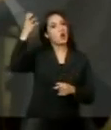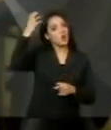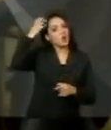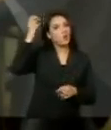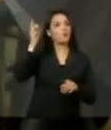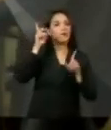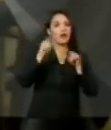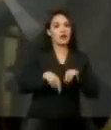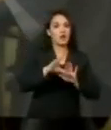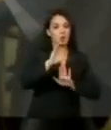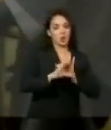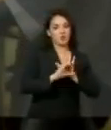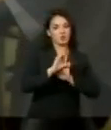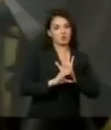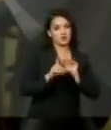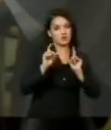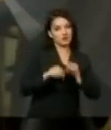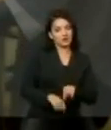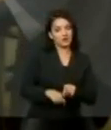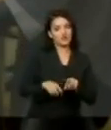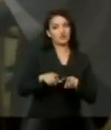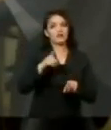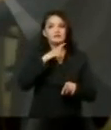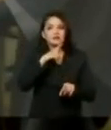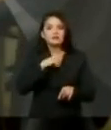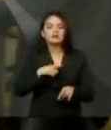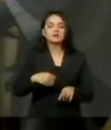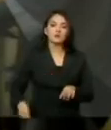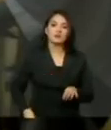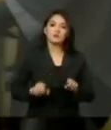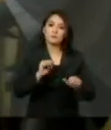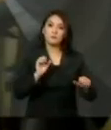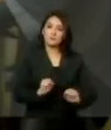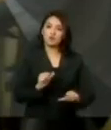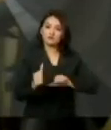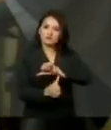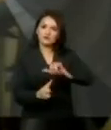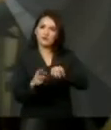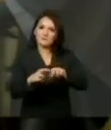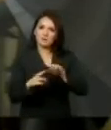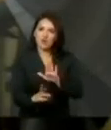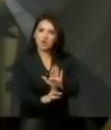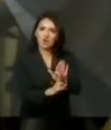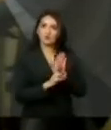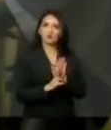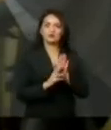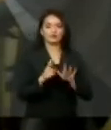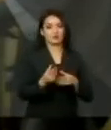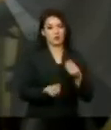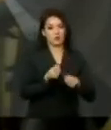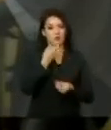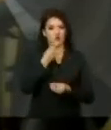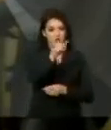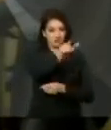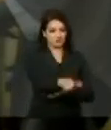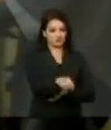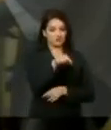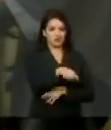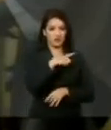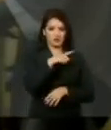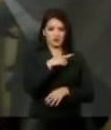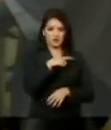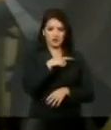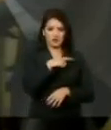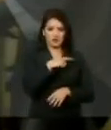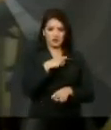conceito analítico de fato punível e se a contabilidade pode ser transformada por meio de recurso então não haveria como dizer que há o princípio da culpabilidade